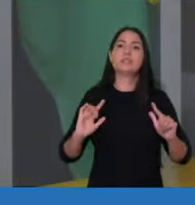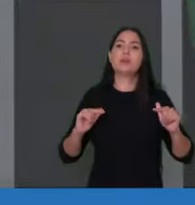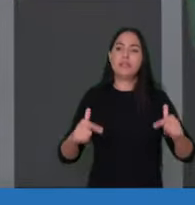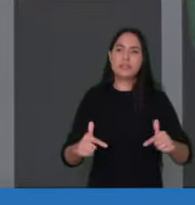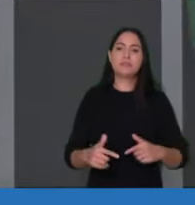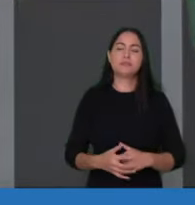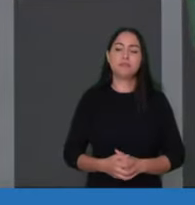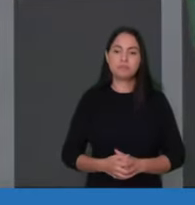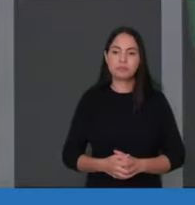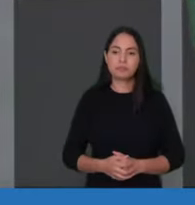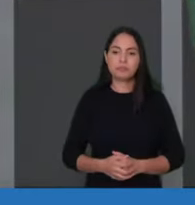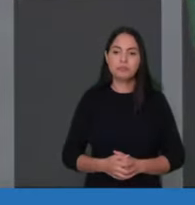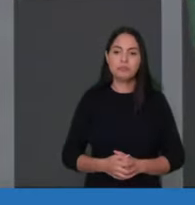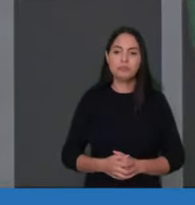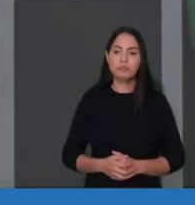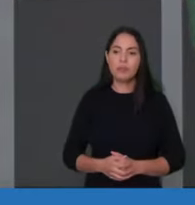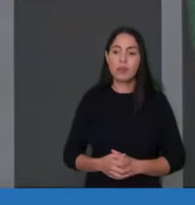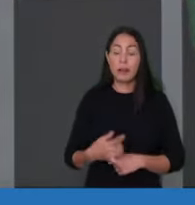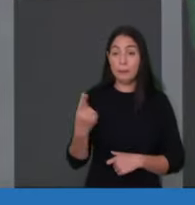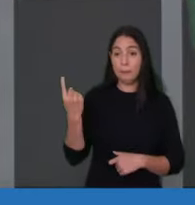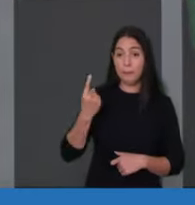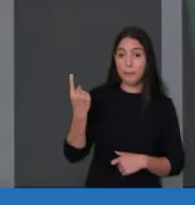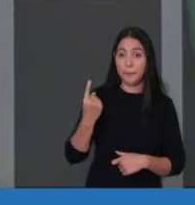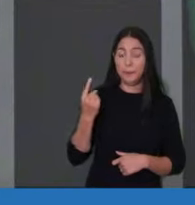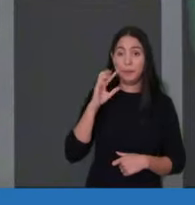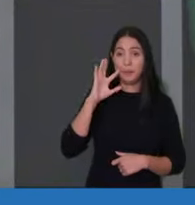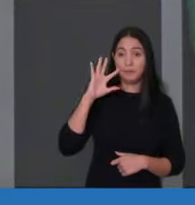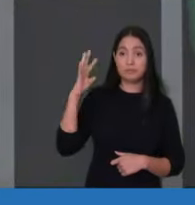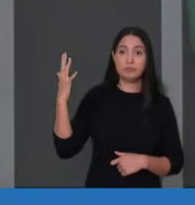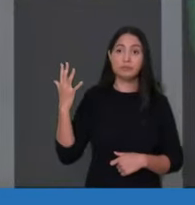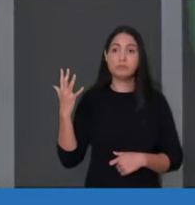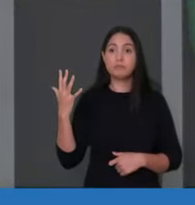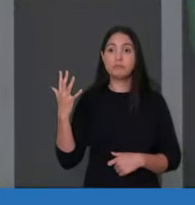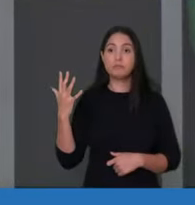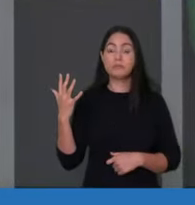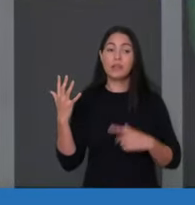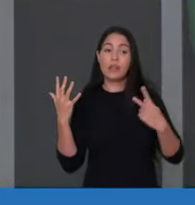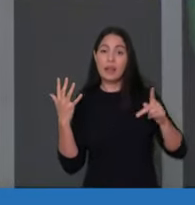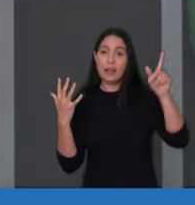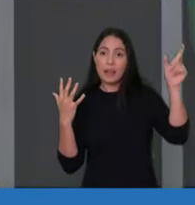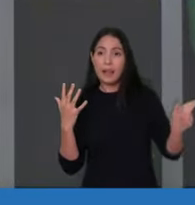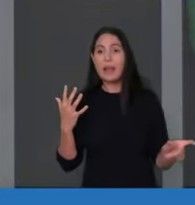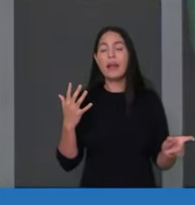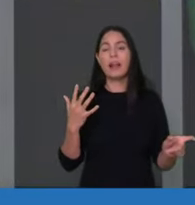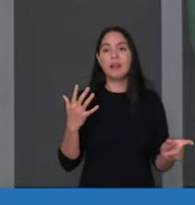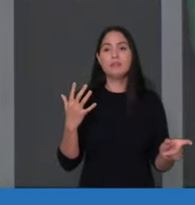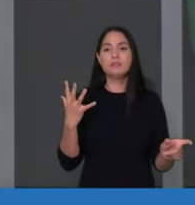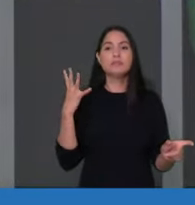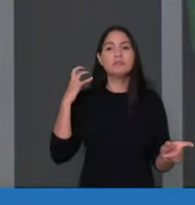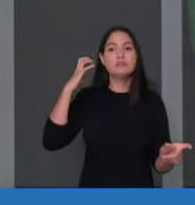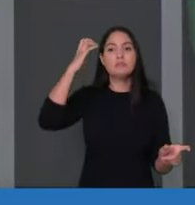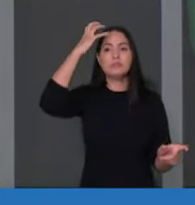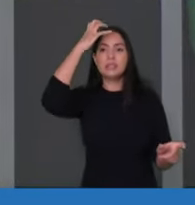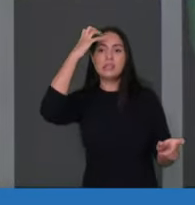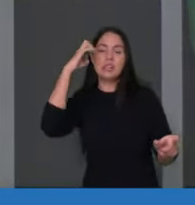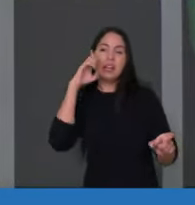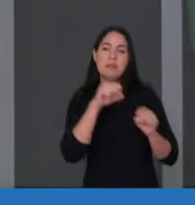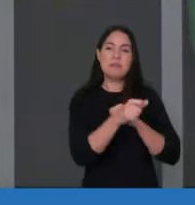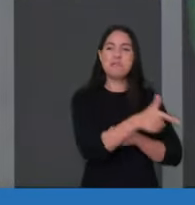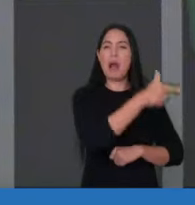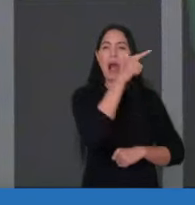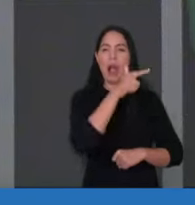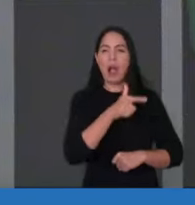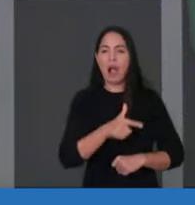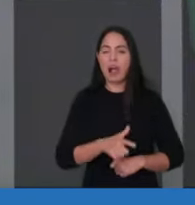Primeiro, o assassinato de Marielle Franco e Anderson